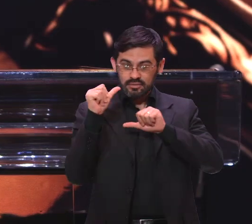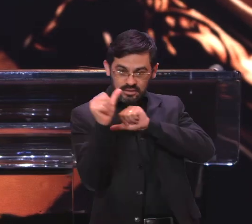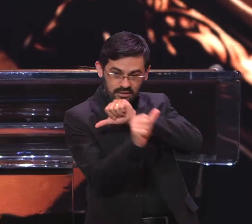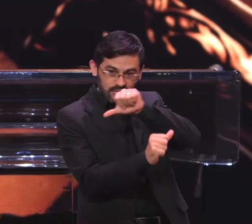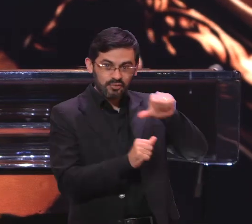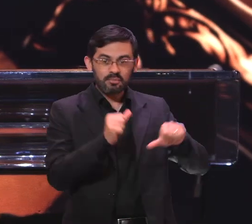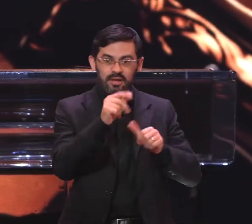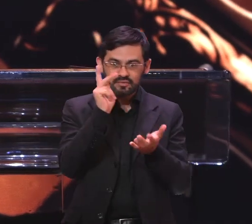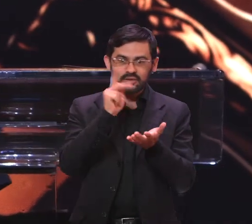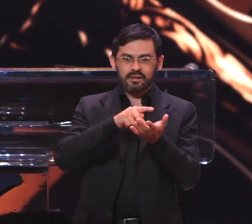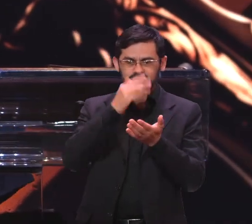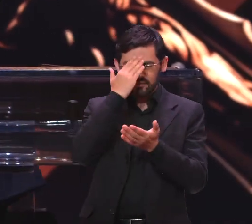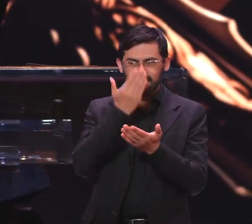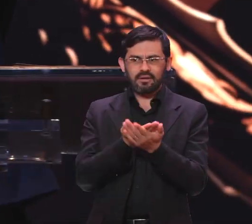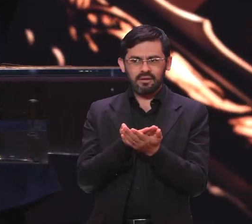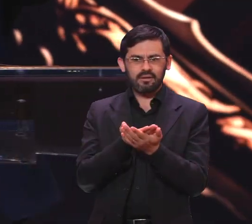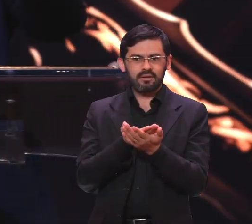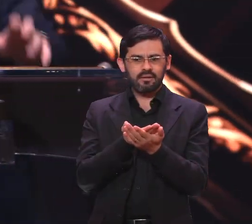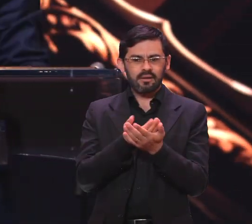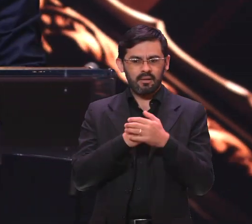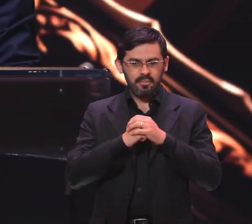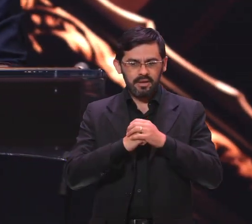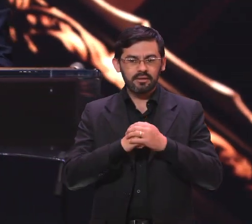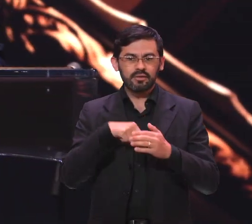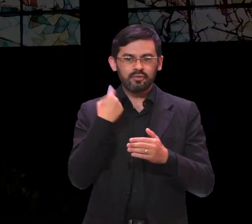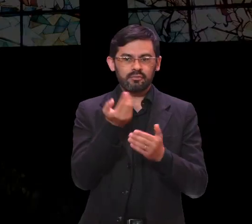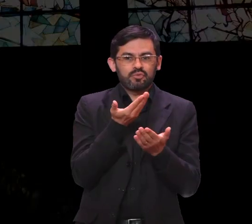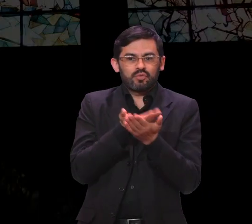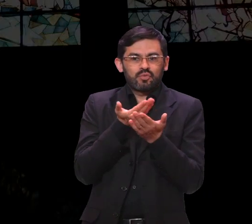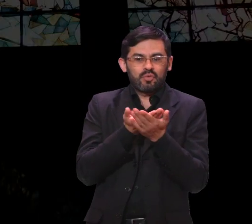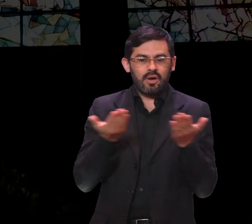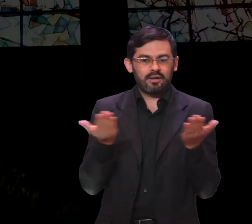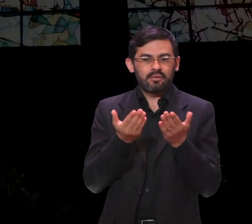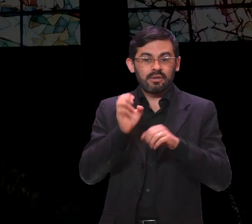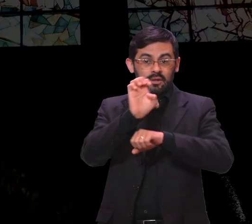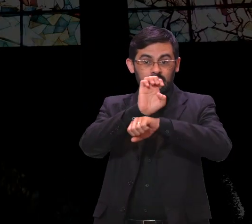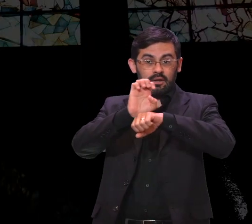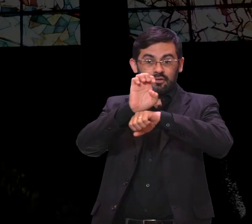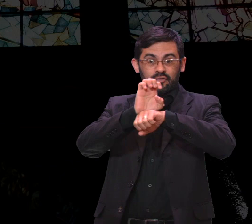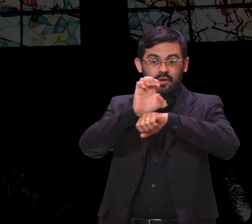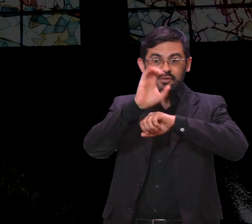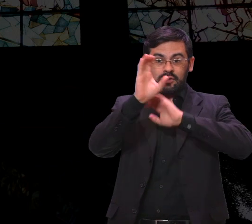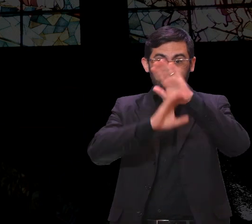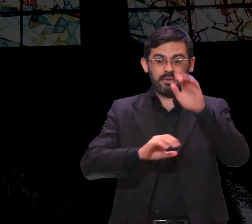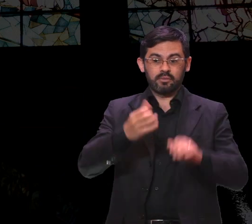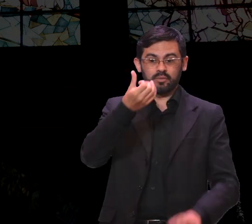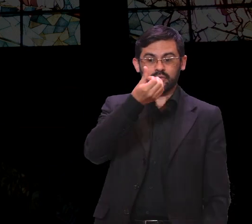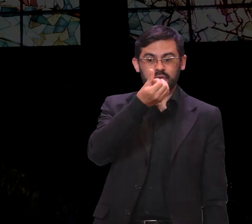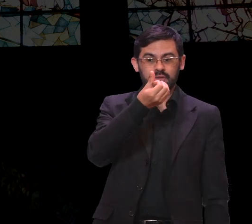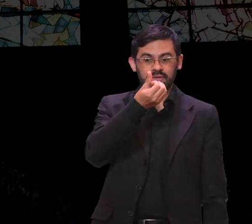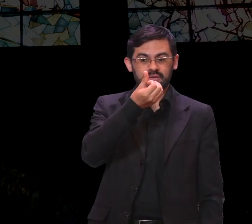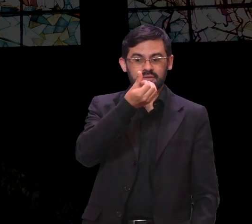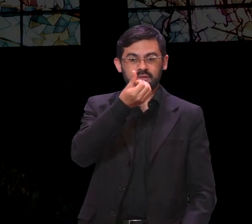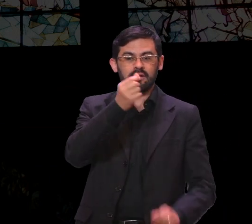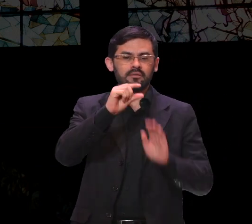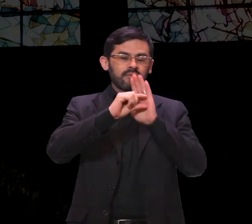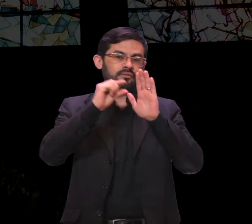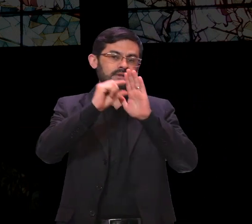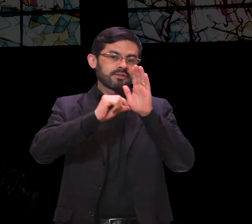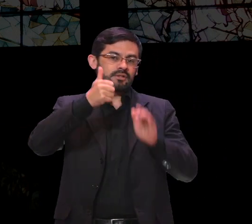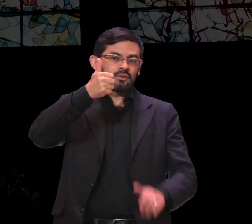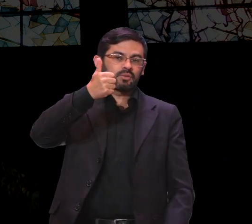a mesma. Você crê nisso? Vamos estudar Efésios capítulo 6,